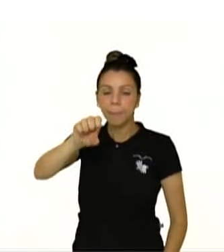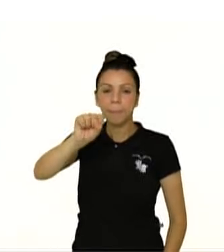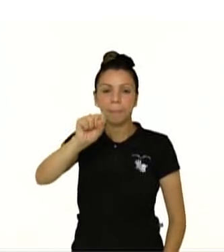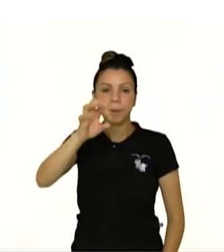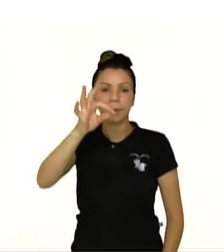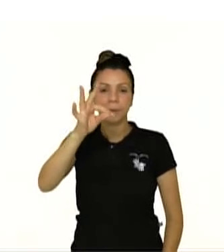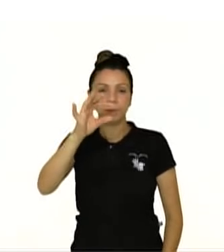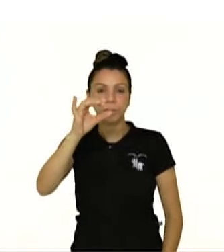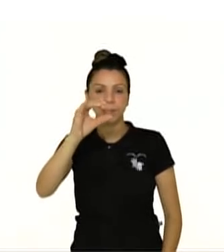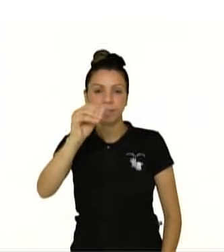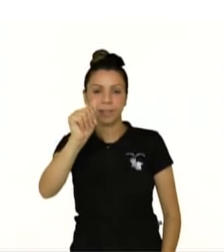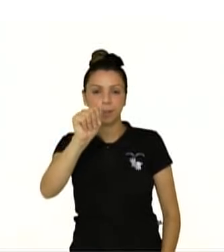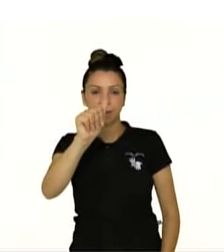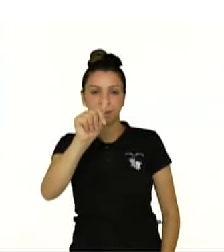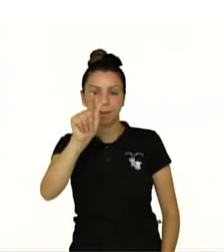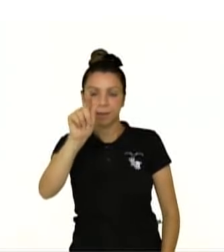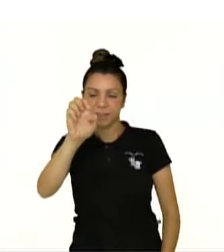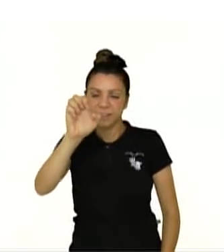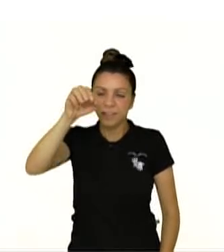também usamos o termo